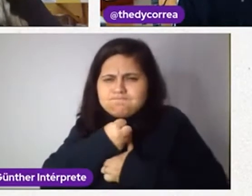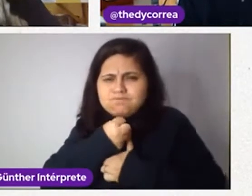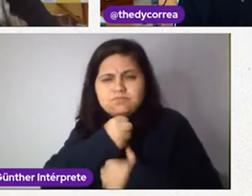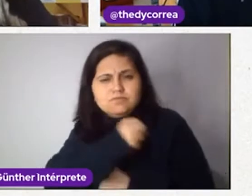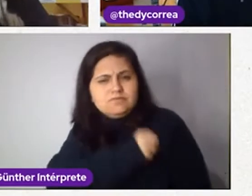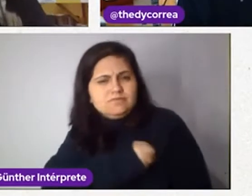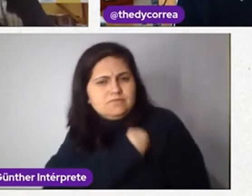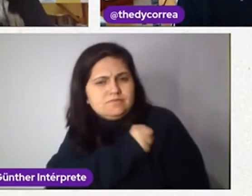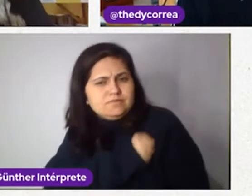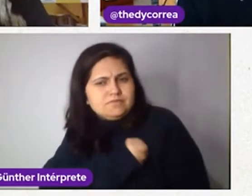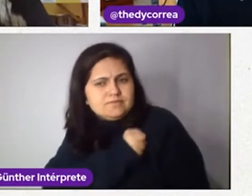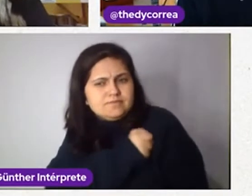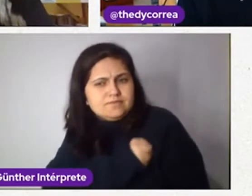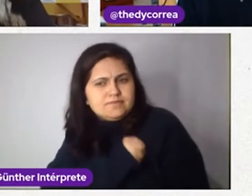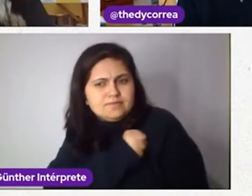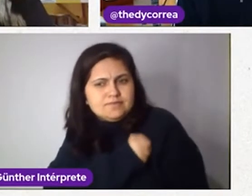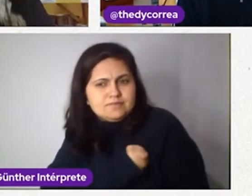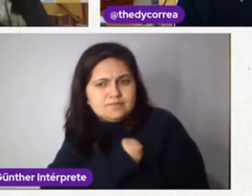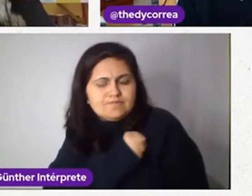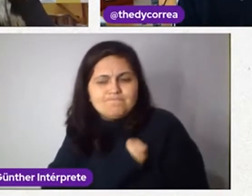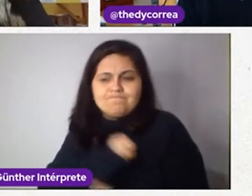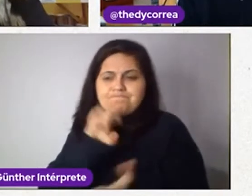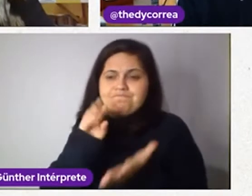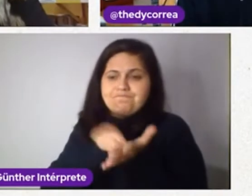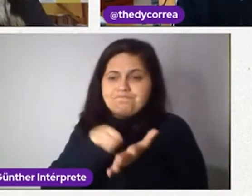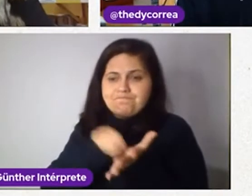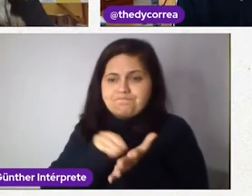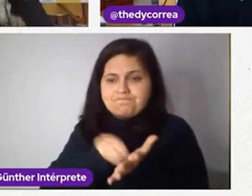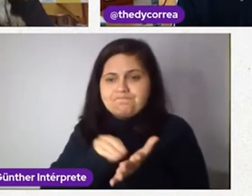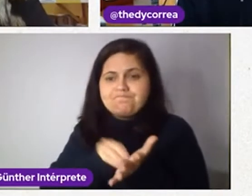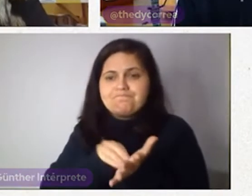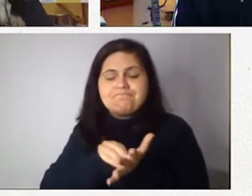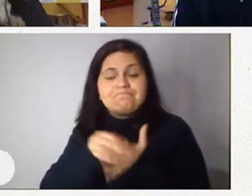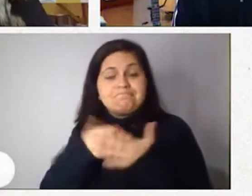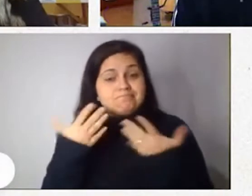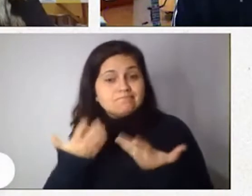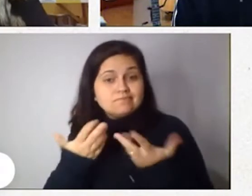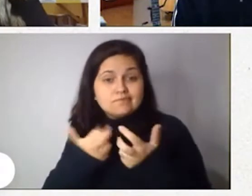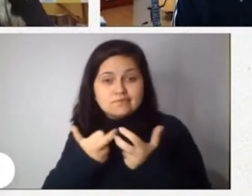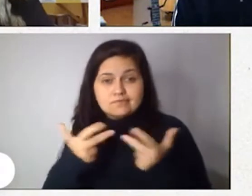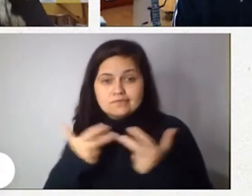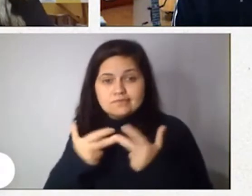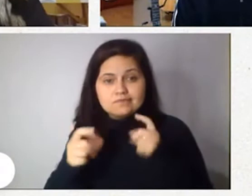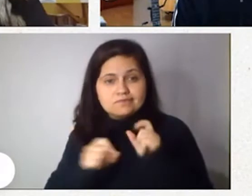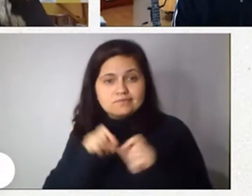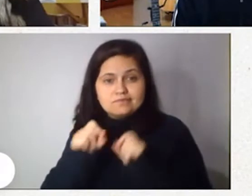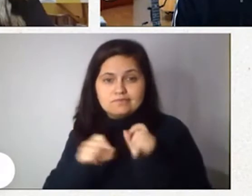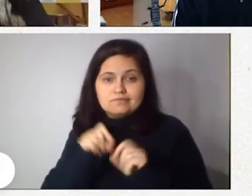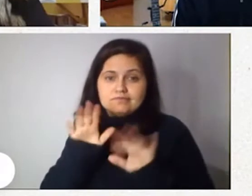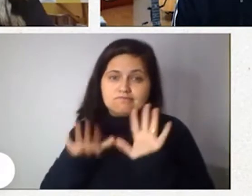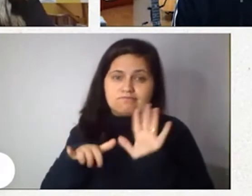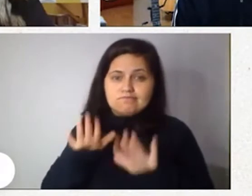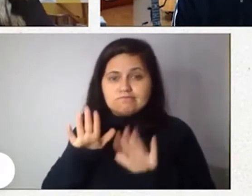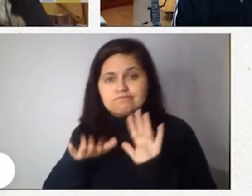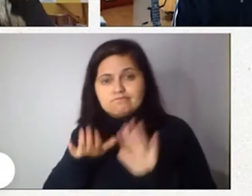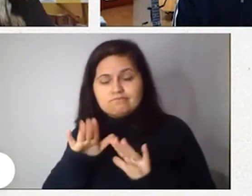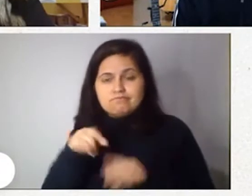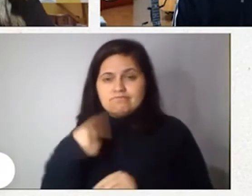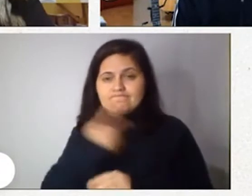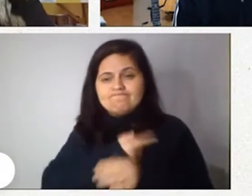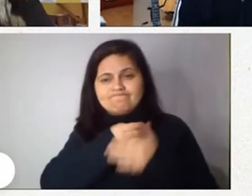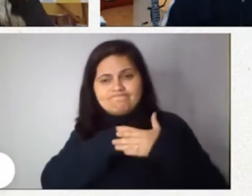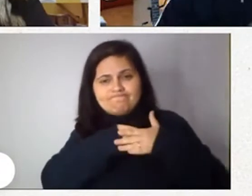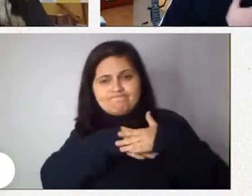saudade, pela ausência. Então, são coisas que provavelmente a gente